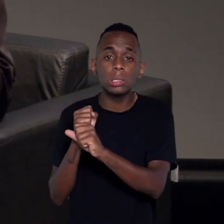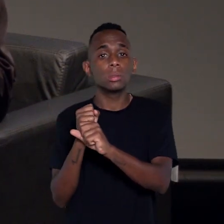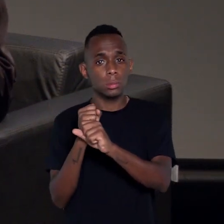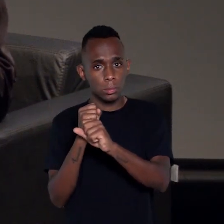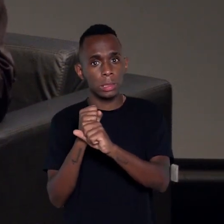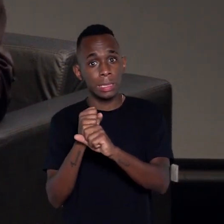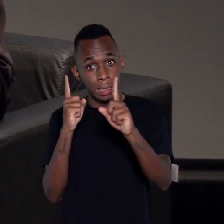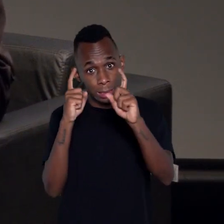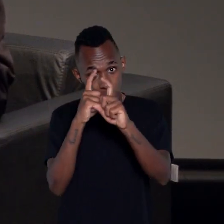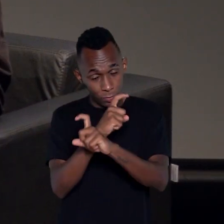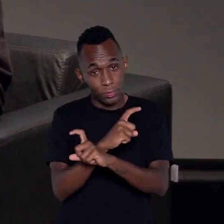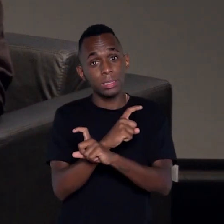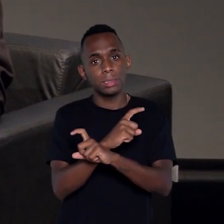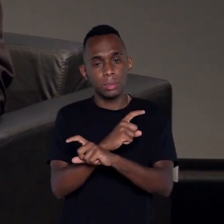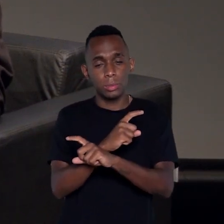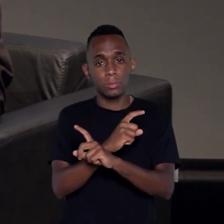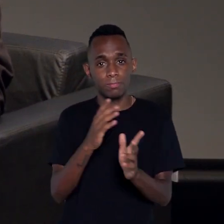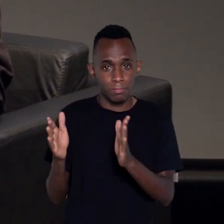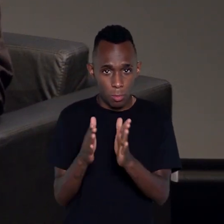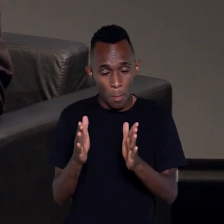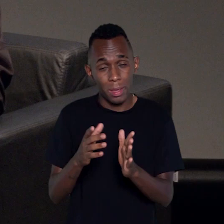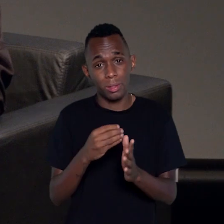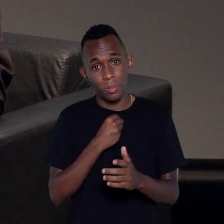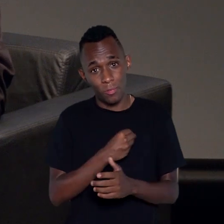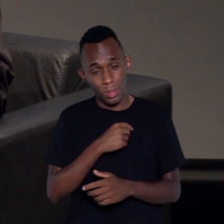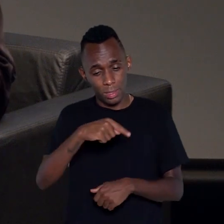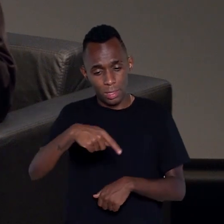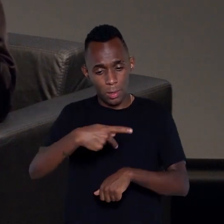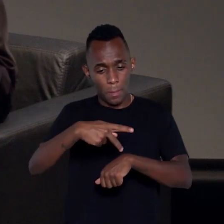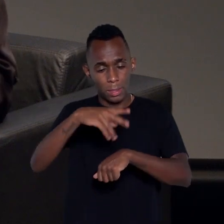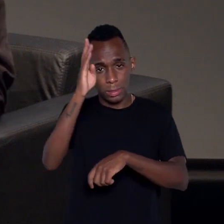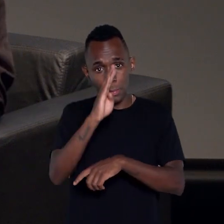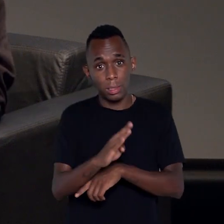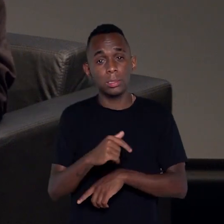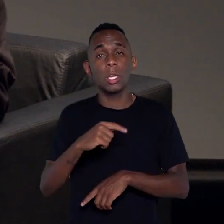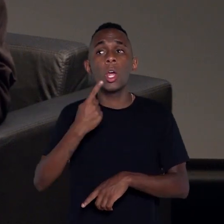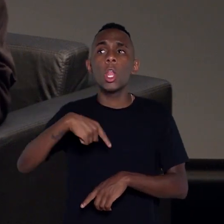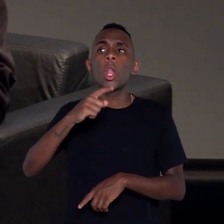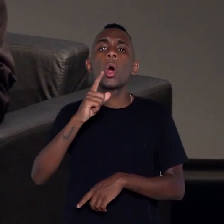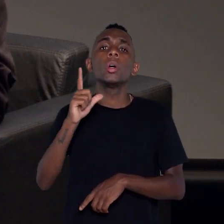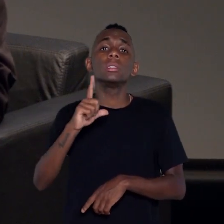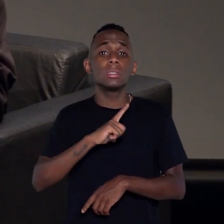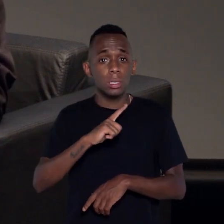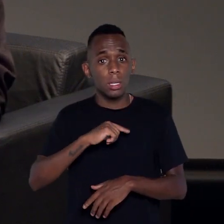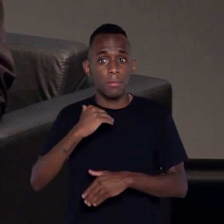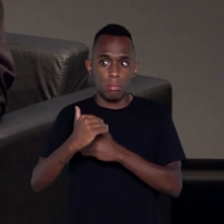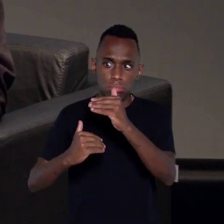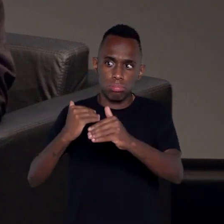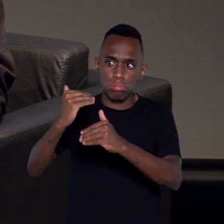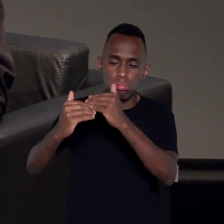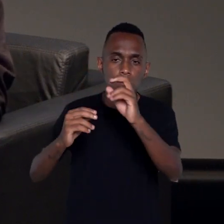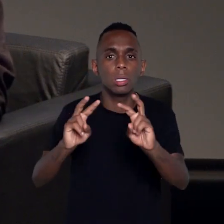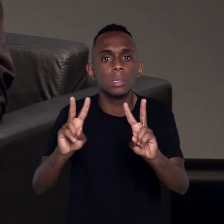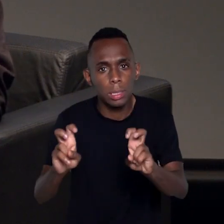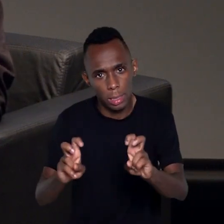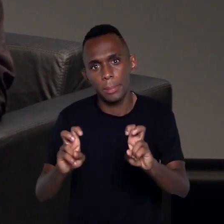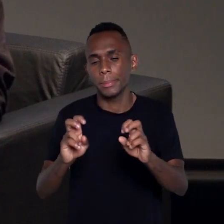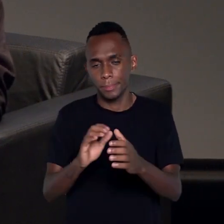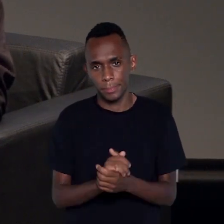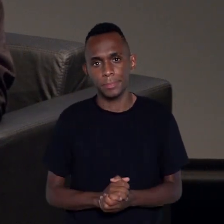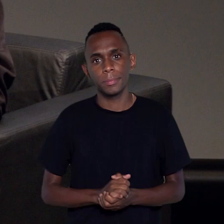mais difícil que possa parecer a vida neste país, acho que fizemos avanços importantes nesse